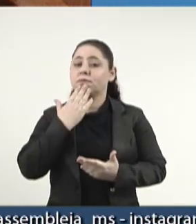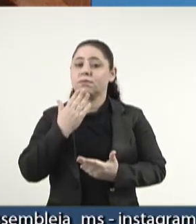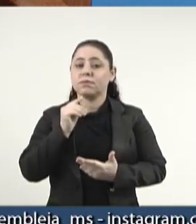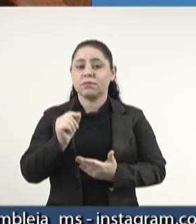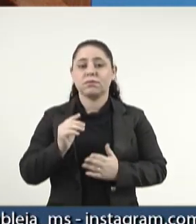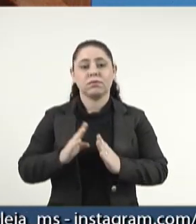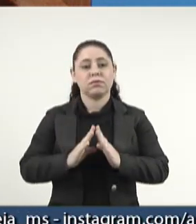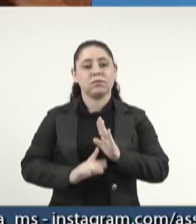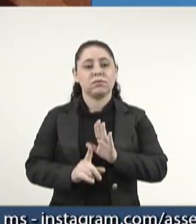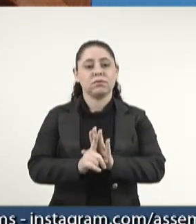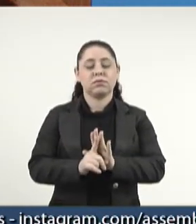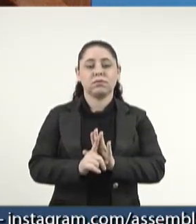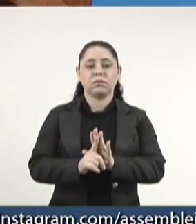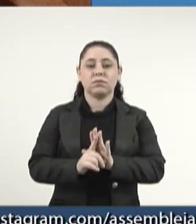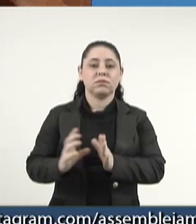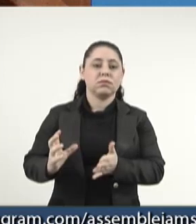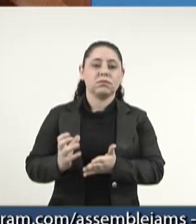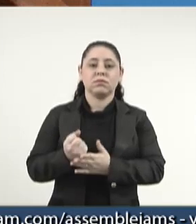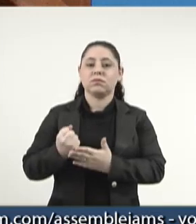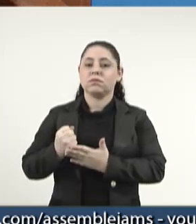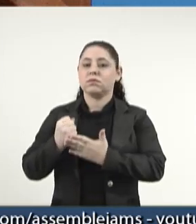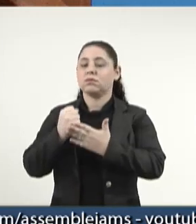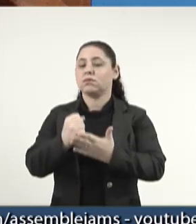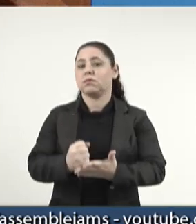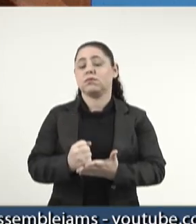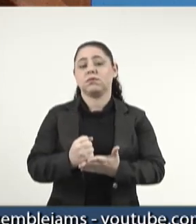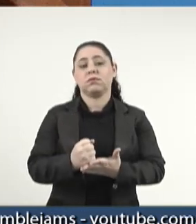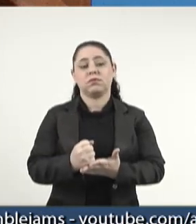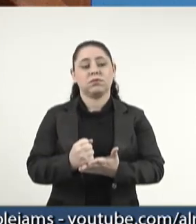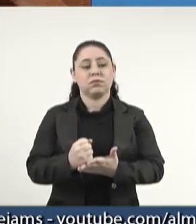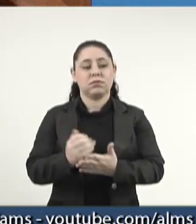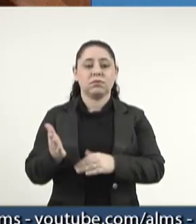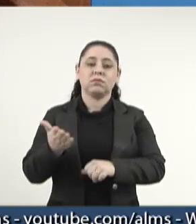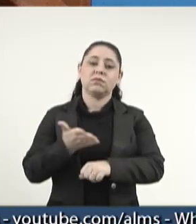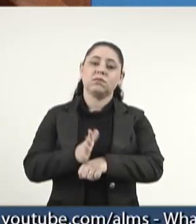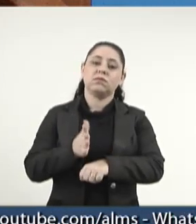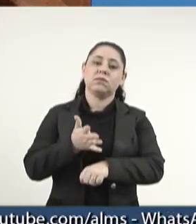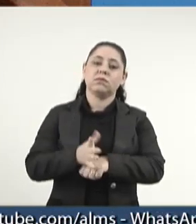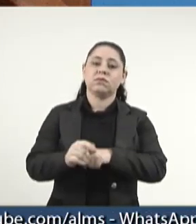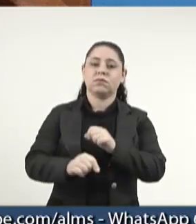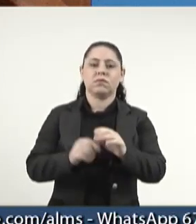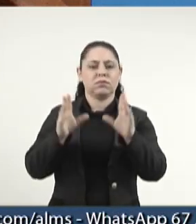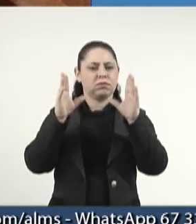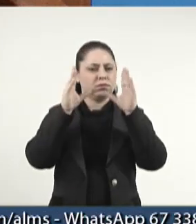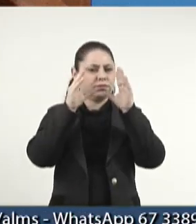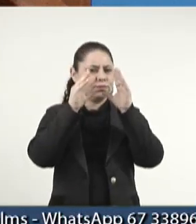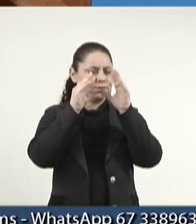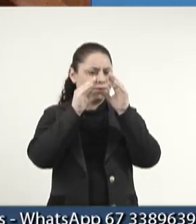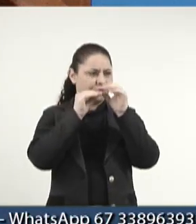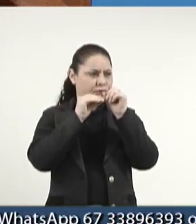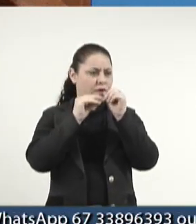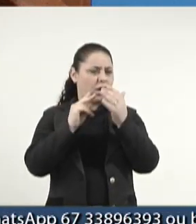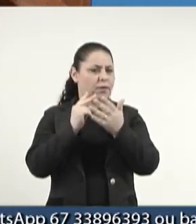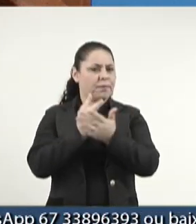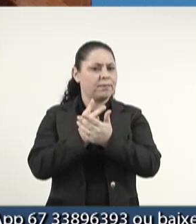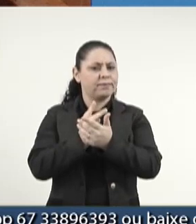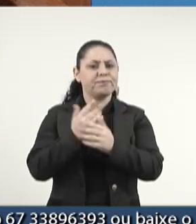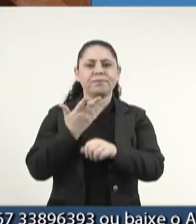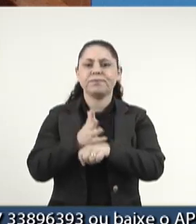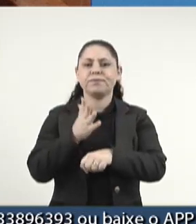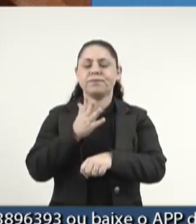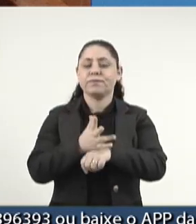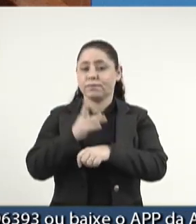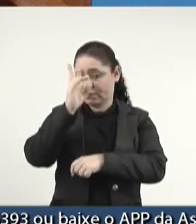essa casa que socorra atitudes, no mínimo, obscuras, praticadas